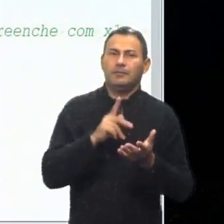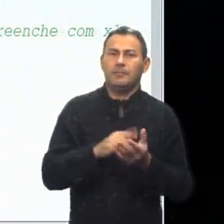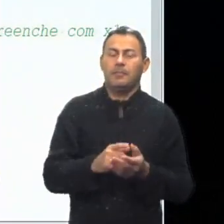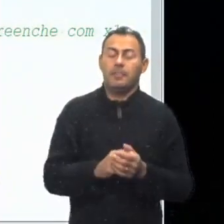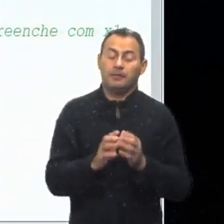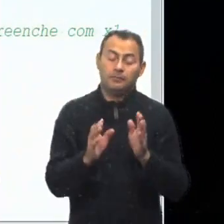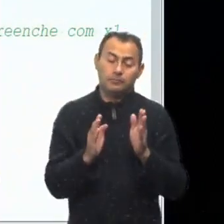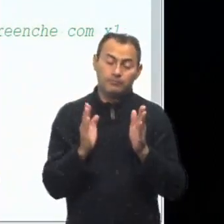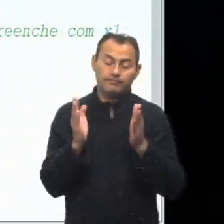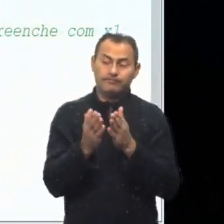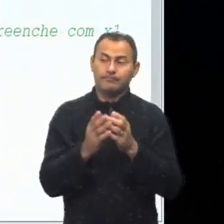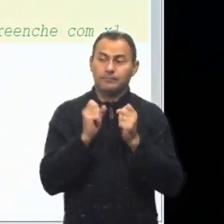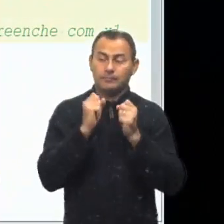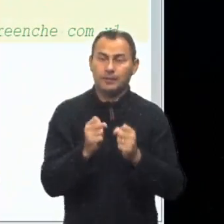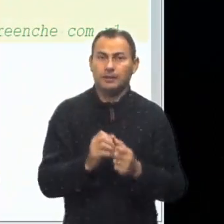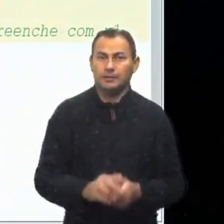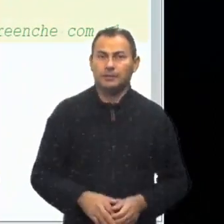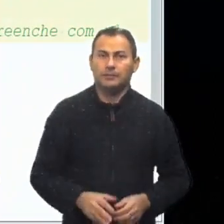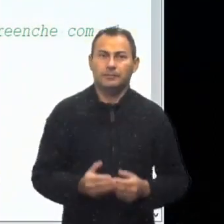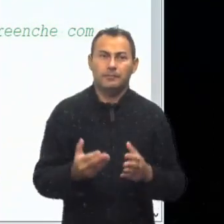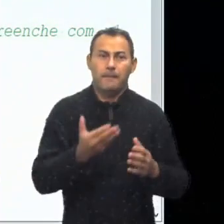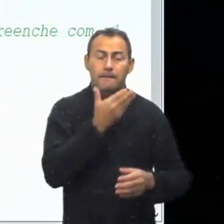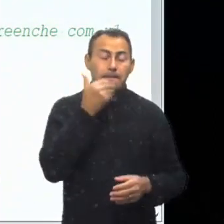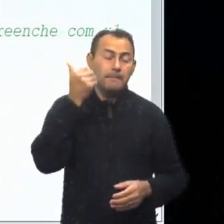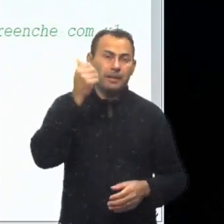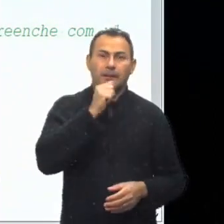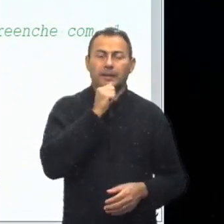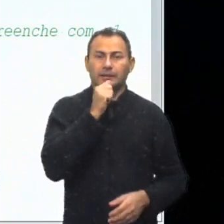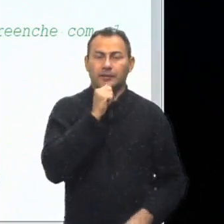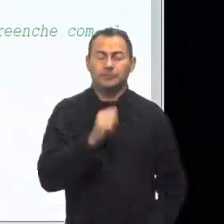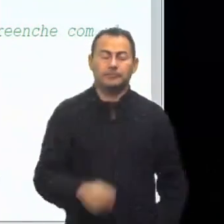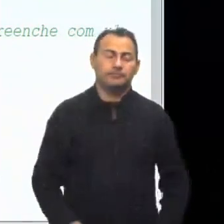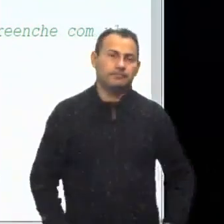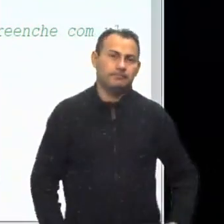muito extremo. A gente pode melhorar isso.